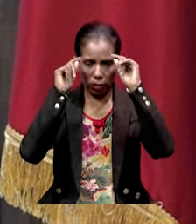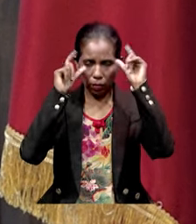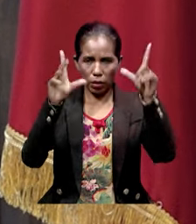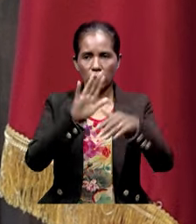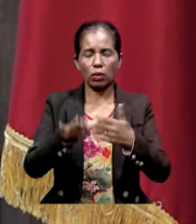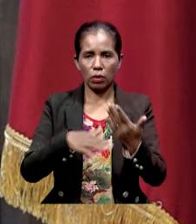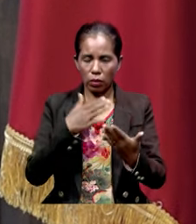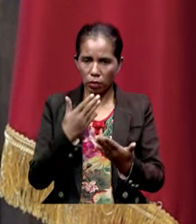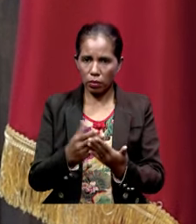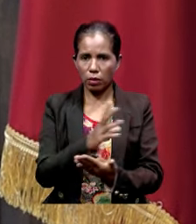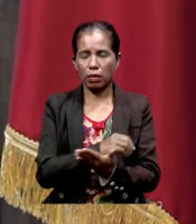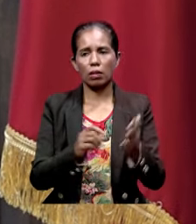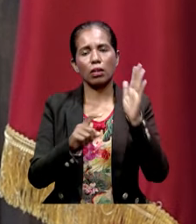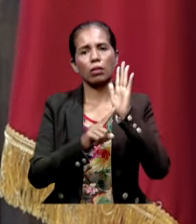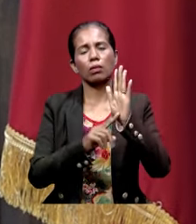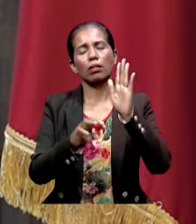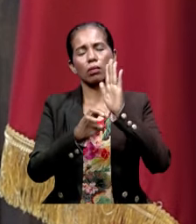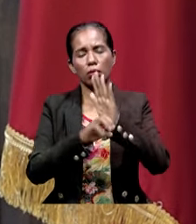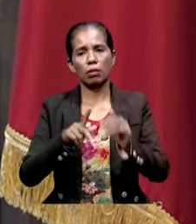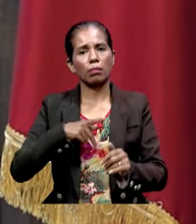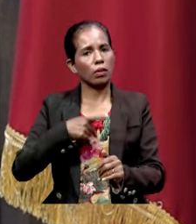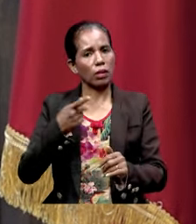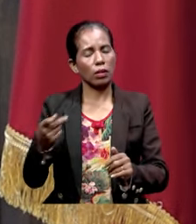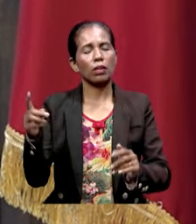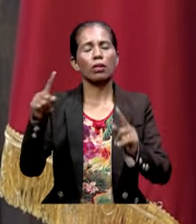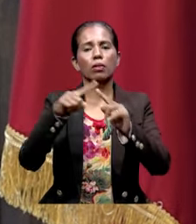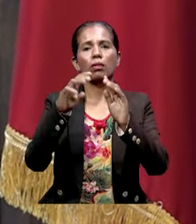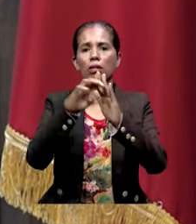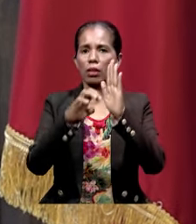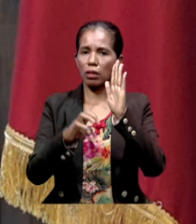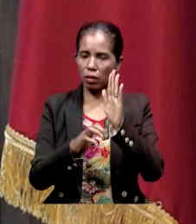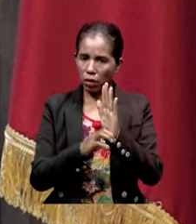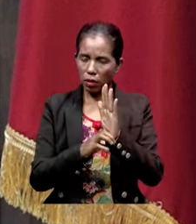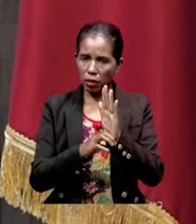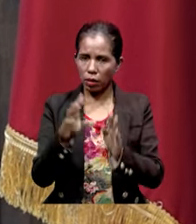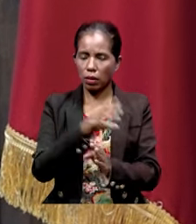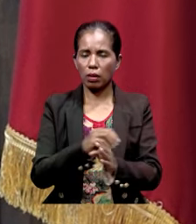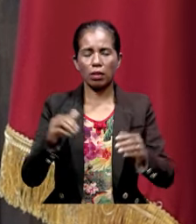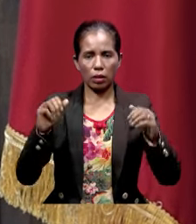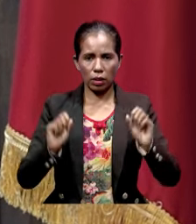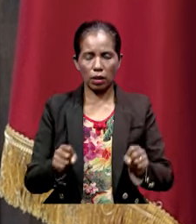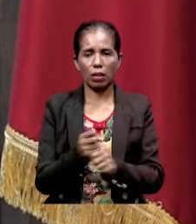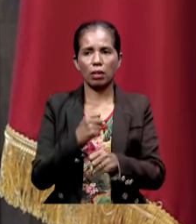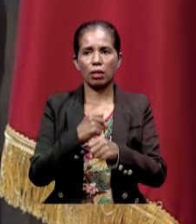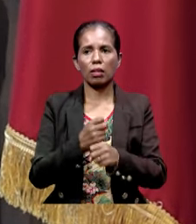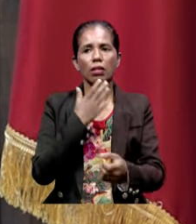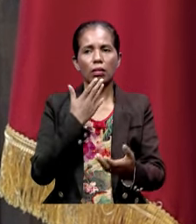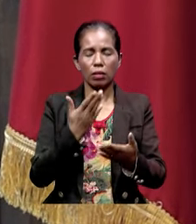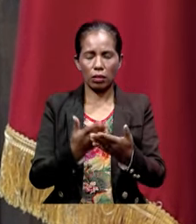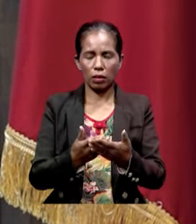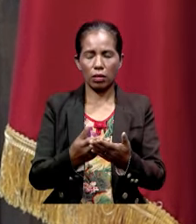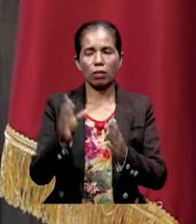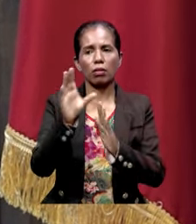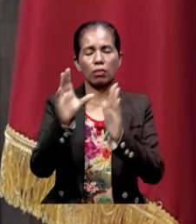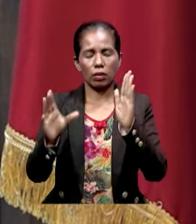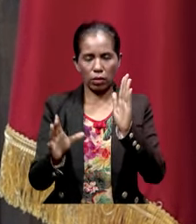o mesmo estatuto, privilégios que o Estado de Timor concede e que concede também ao abrigo das convenções de